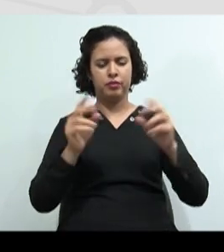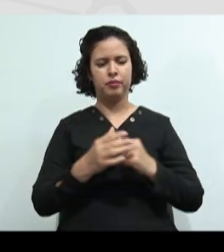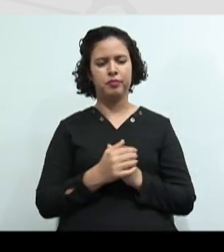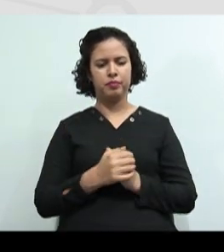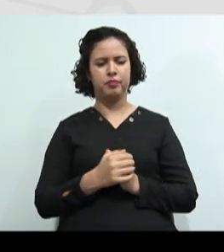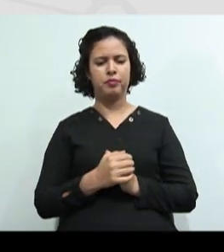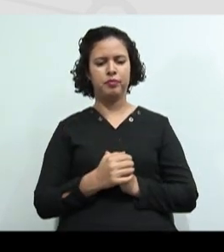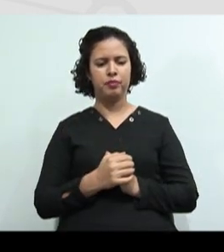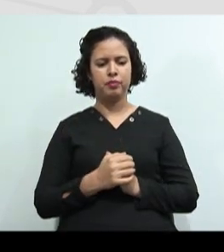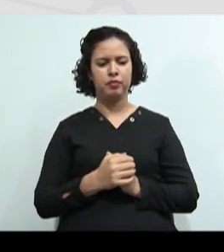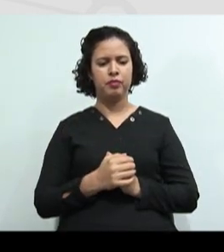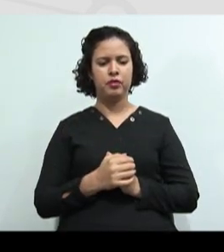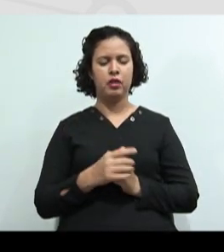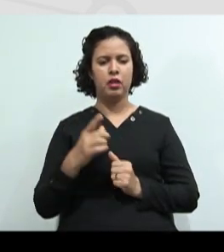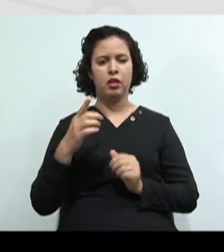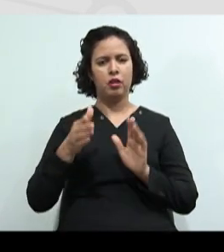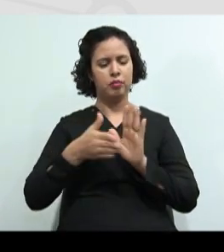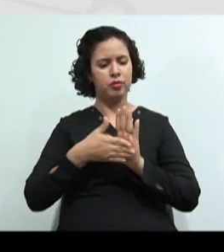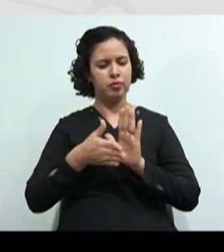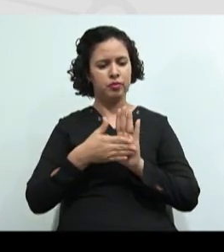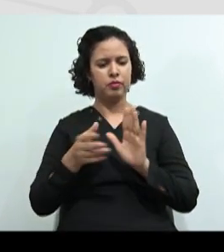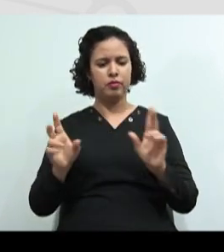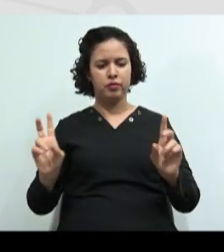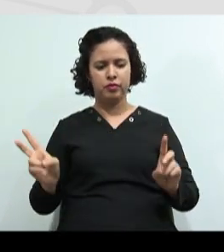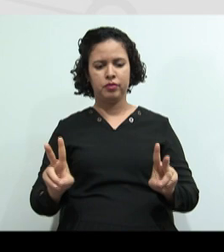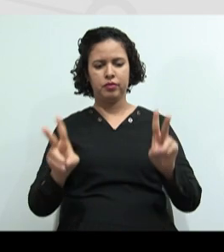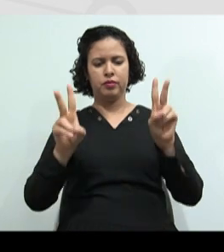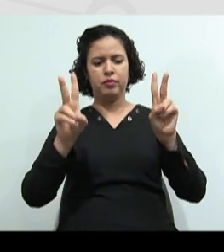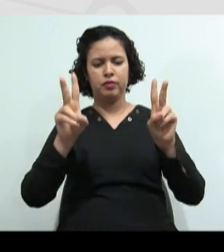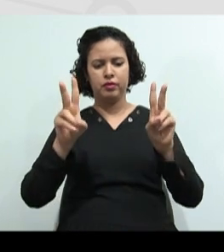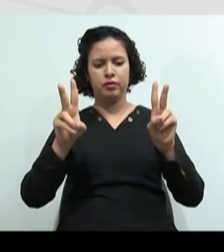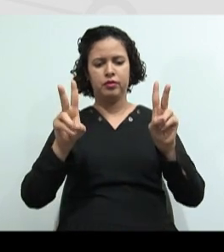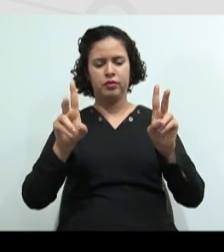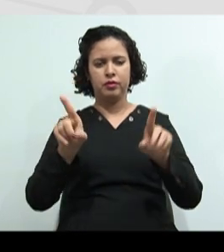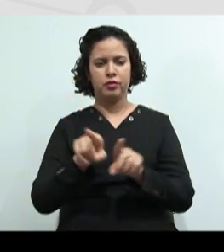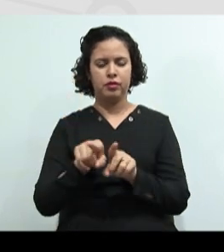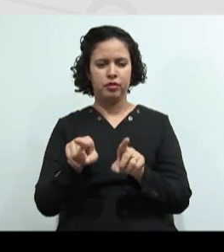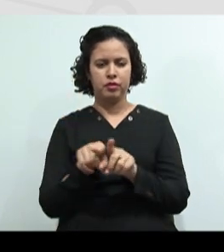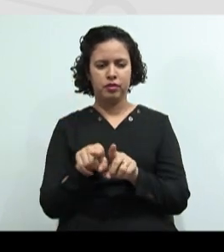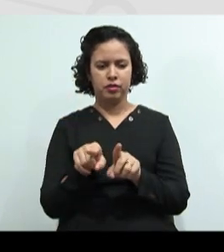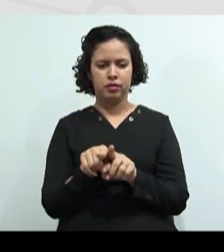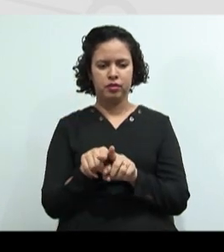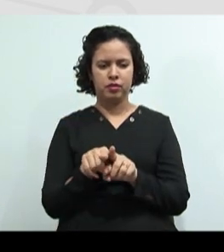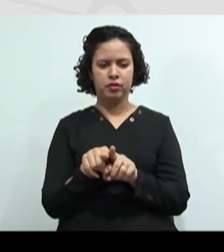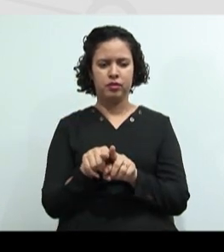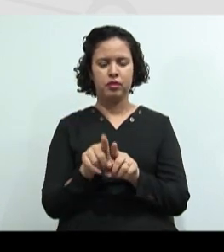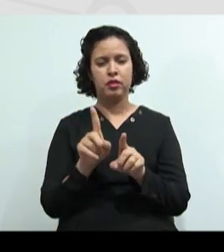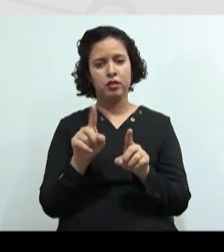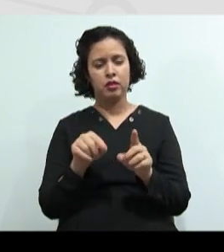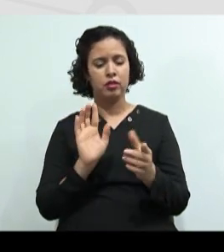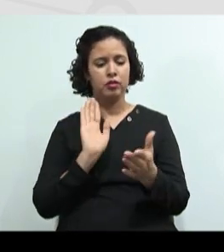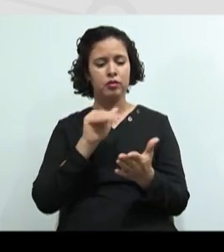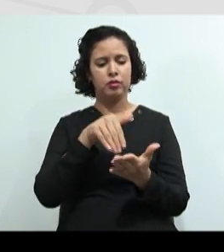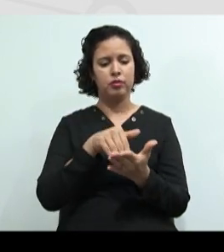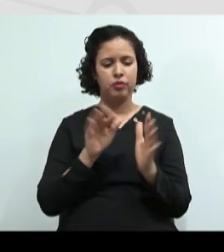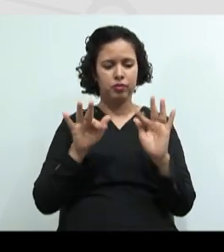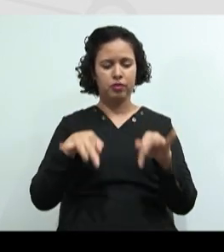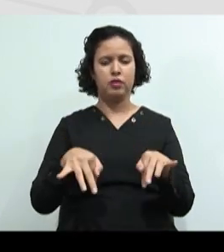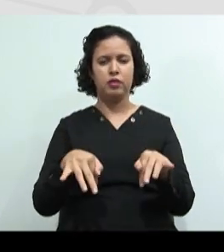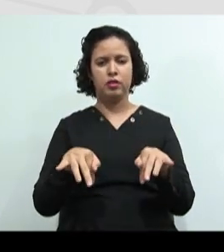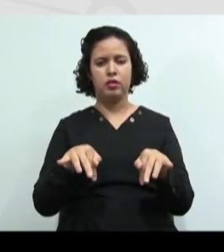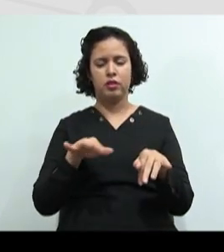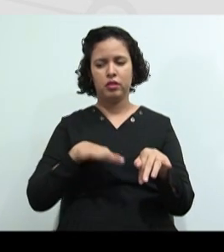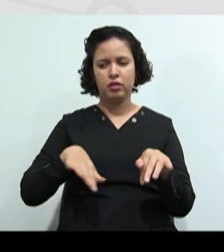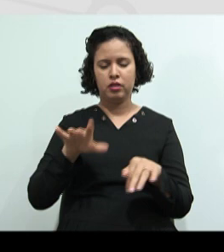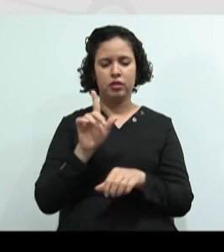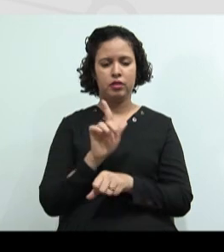que são diferentes, né? Com a proposta de valor, né? A perspectiva dos objetivos finalísticos e também da parte de gestão.